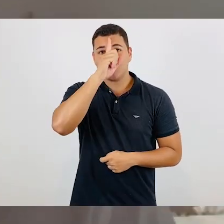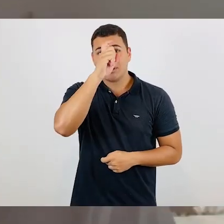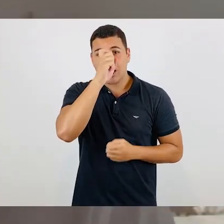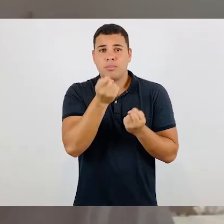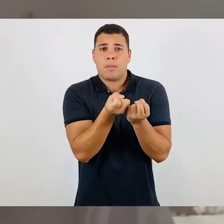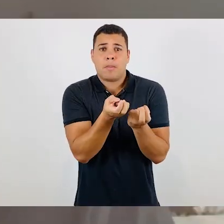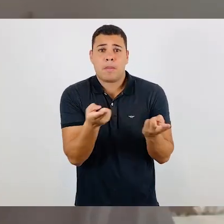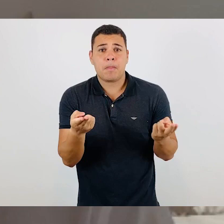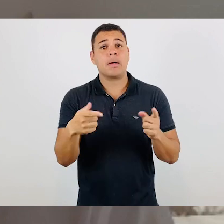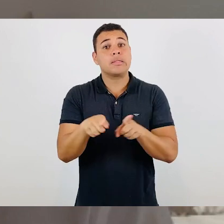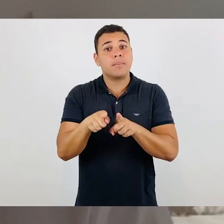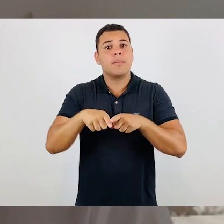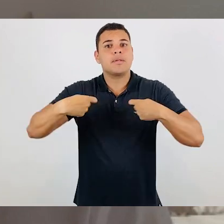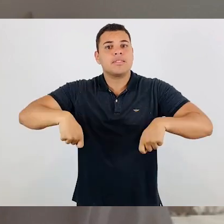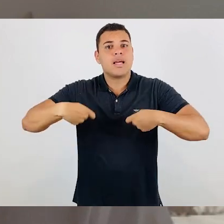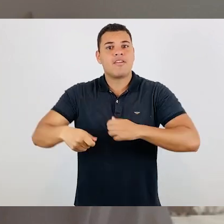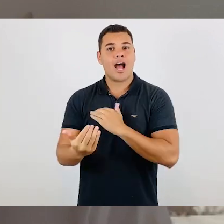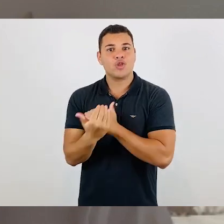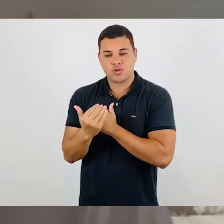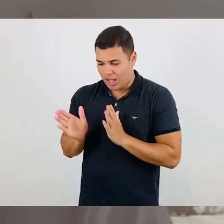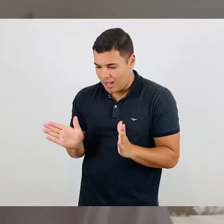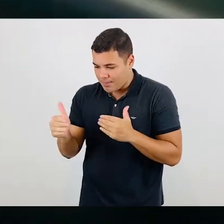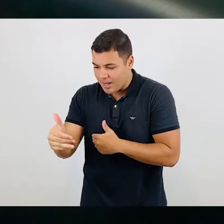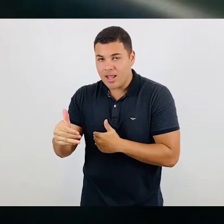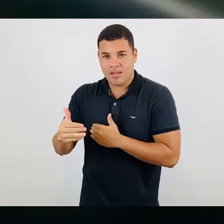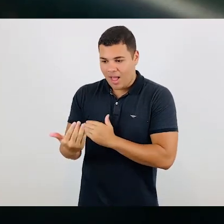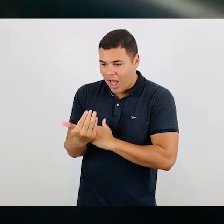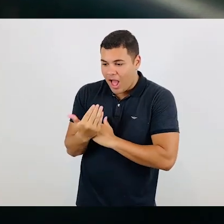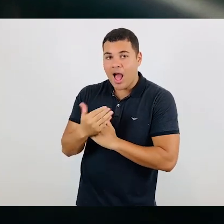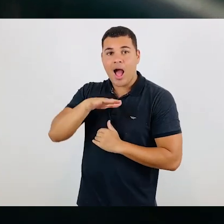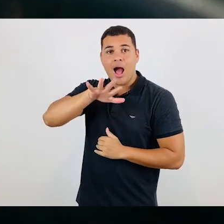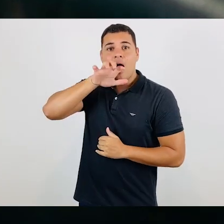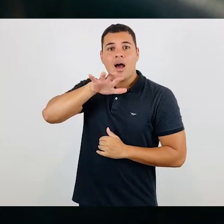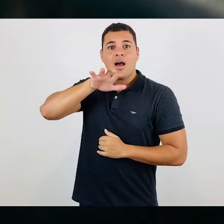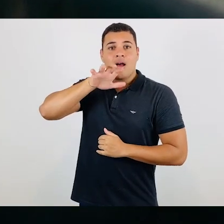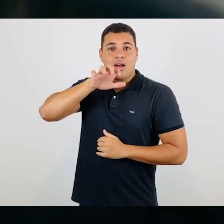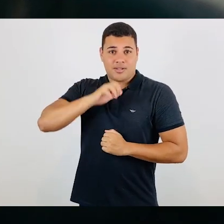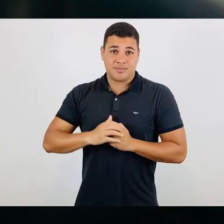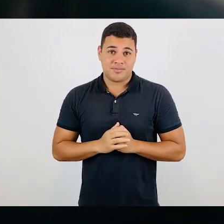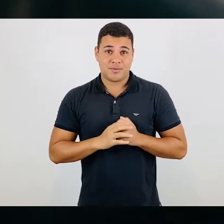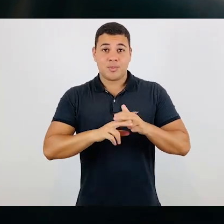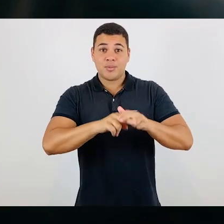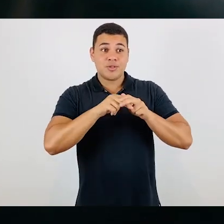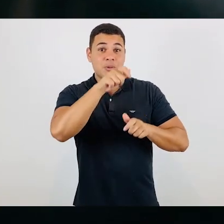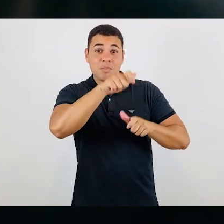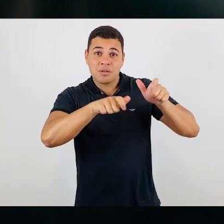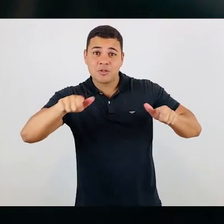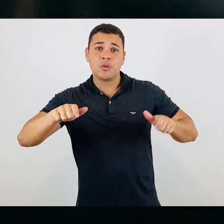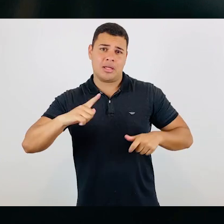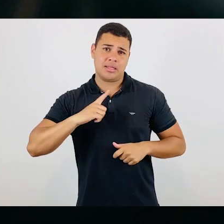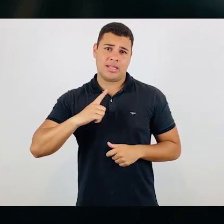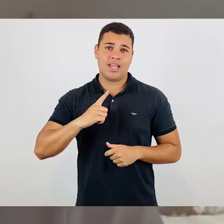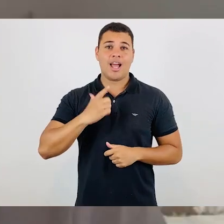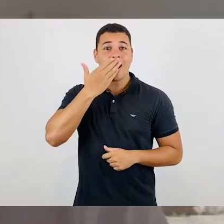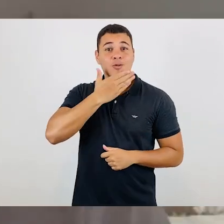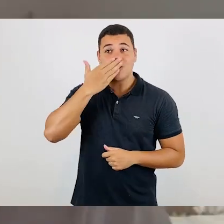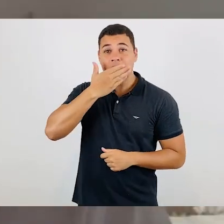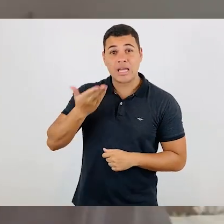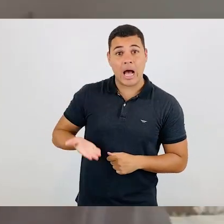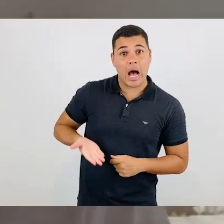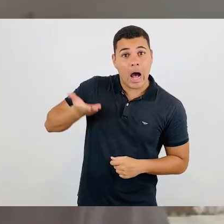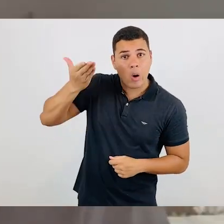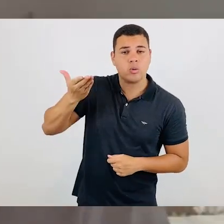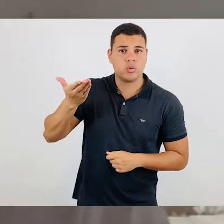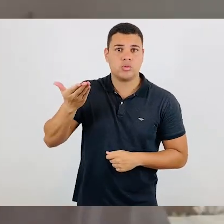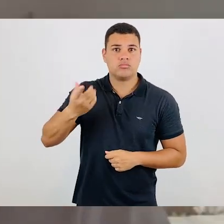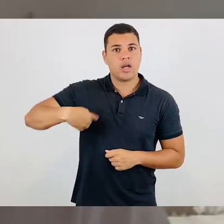eles necessitavam mais de ventilação mecânica, ou seja, aqueles pacientes que tinham diabetes ou apresentavam uma hiperglicemia, eles